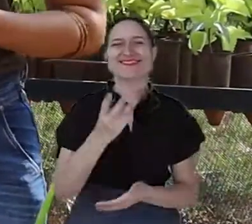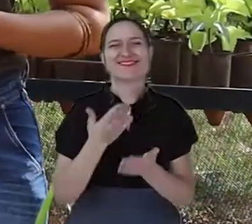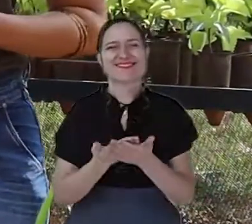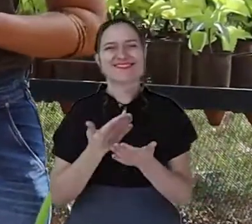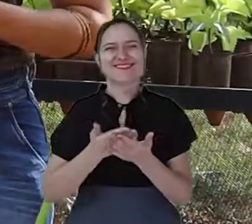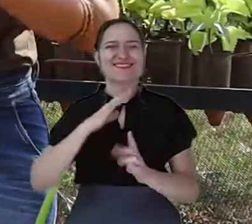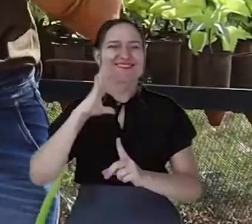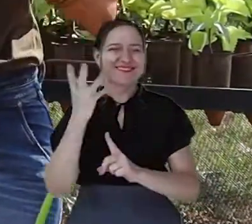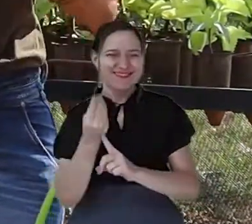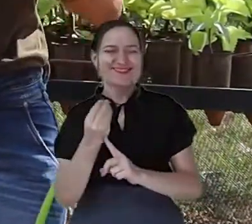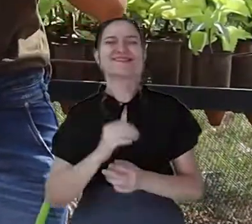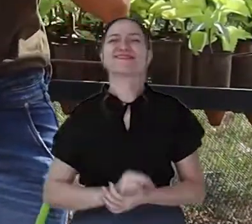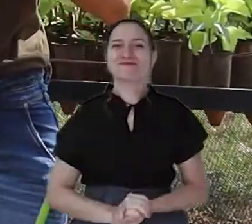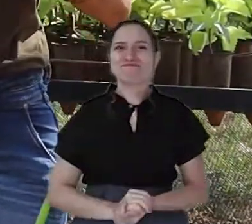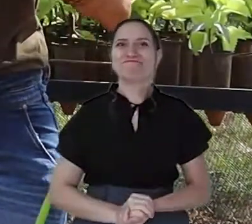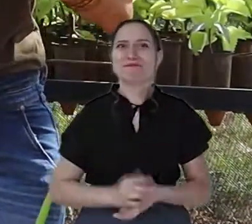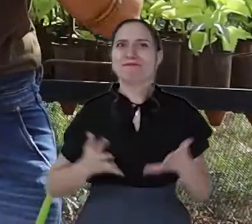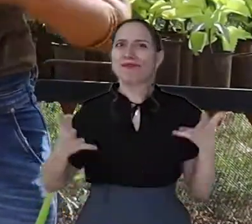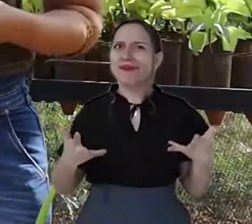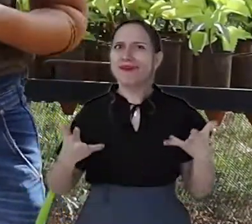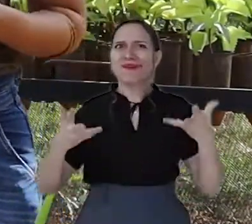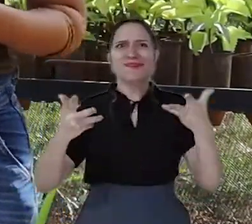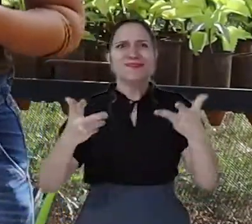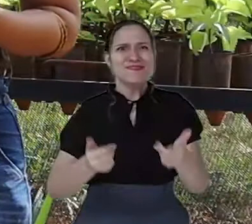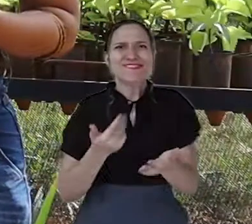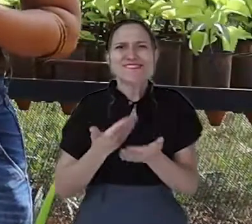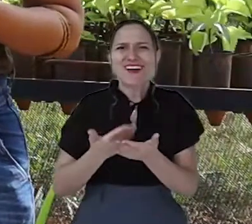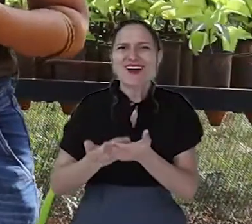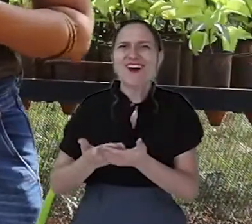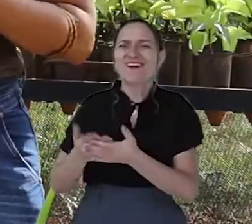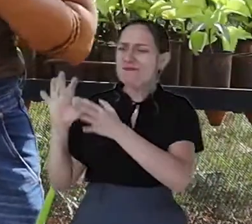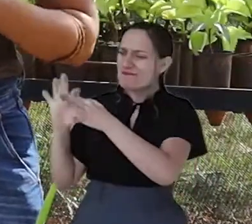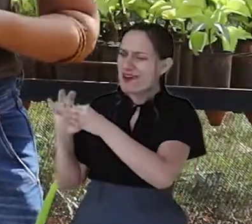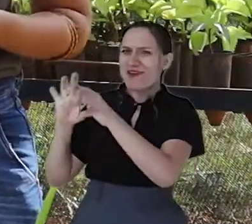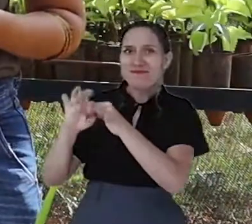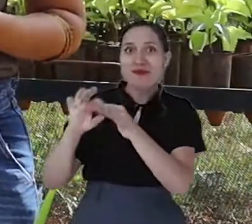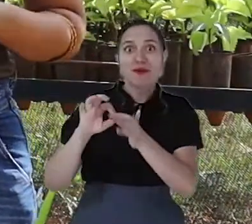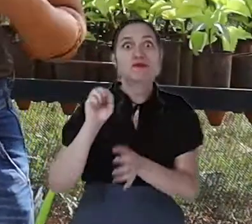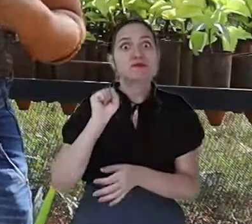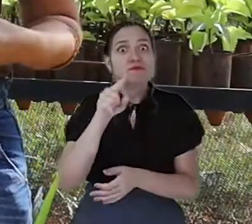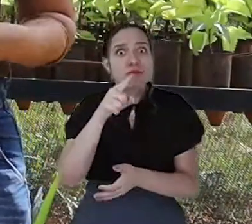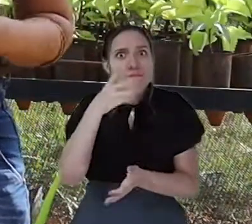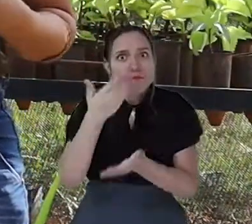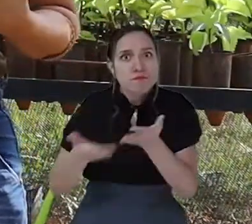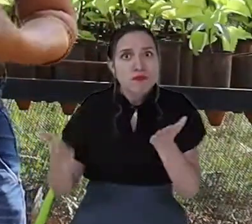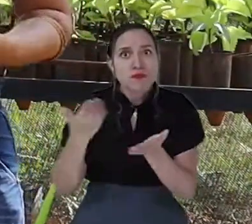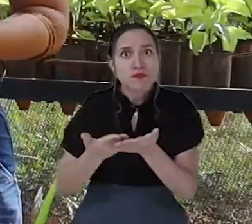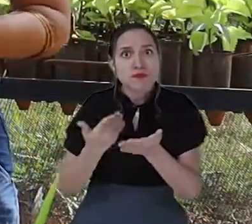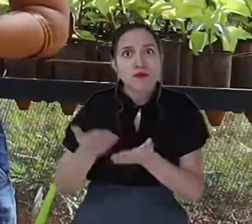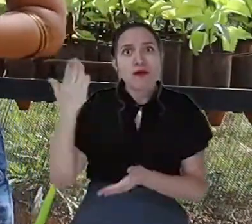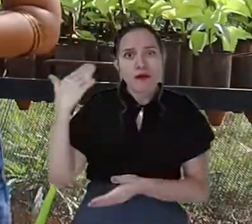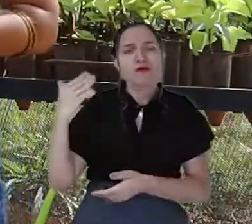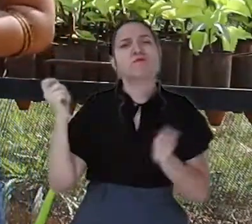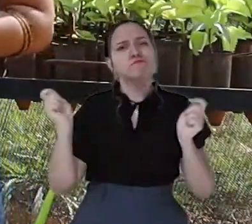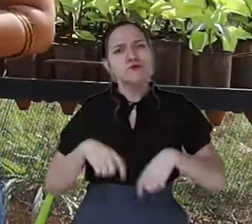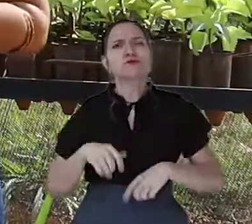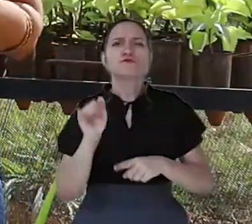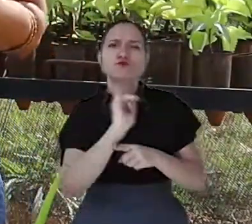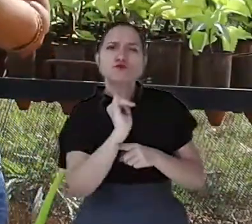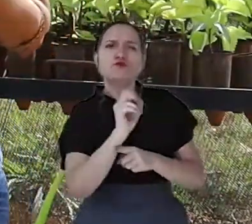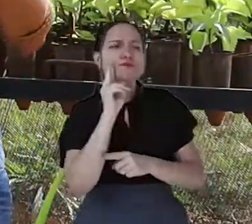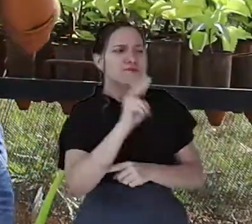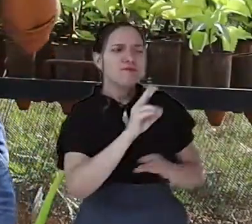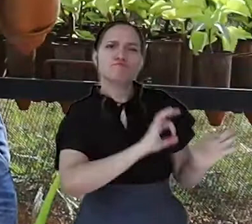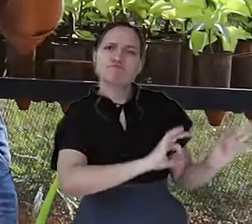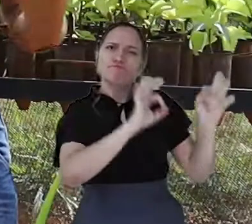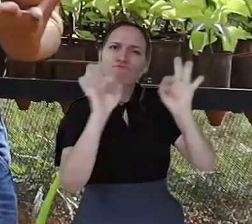nossas aulas de arte. Gente, e como tem sido fantástico! Se você não assistiu às outras aulas, corre lá, pega, acompanha, porque